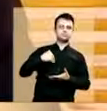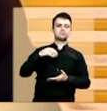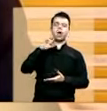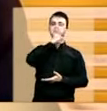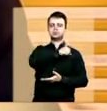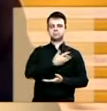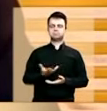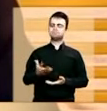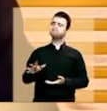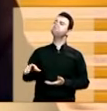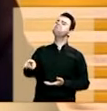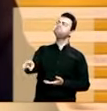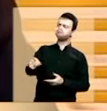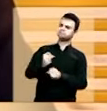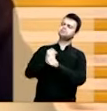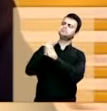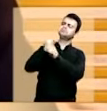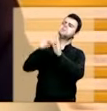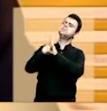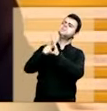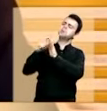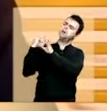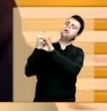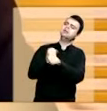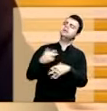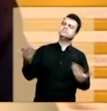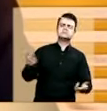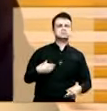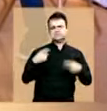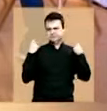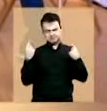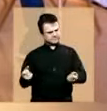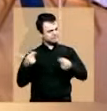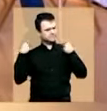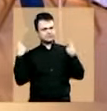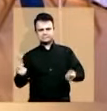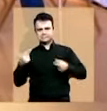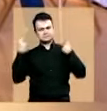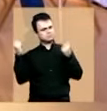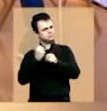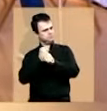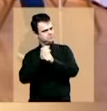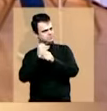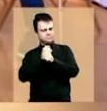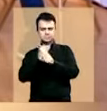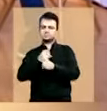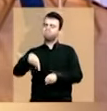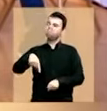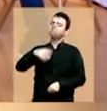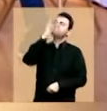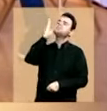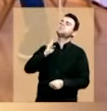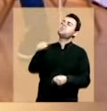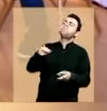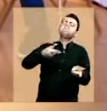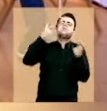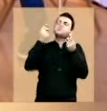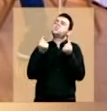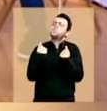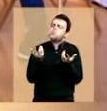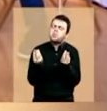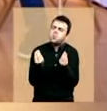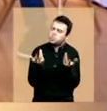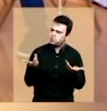pesquisa nessa área, o Rafael, que você tá desenvolvendo? Faz tempo. Faz tempo. E você sente isso agora aqui, com relação a gente, ao